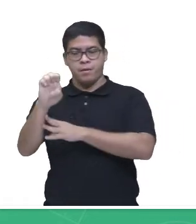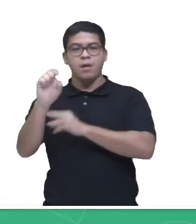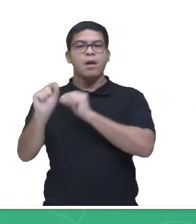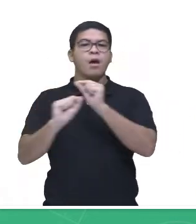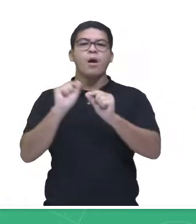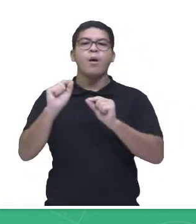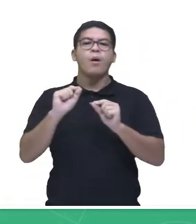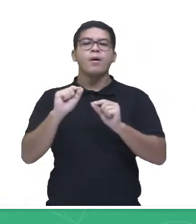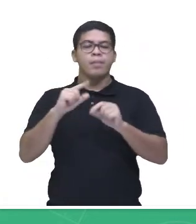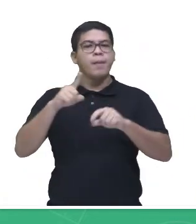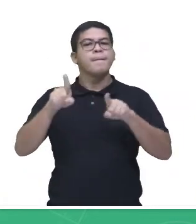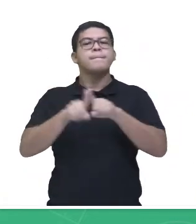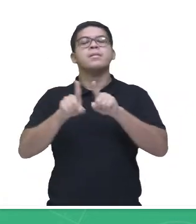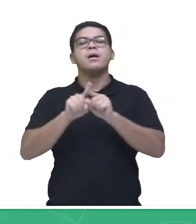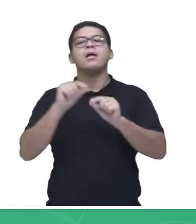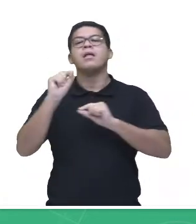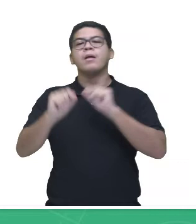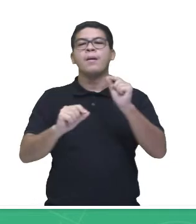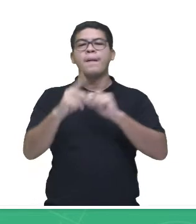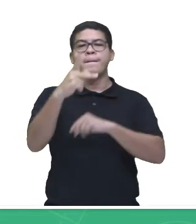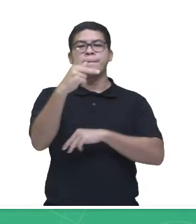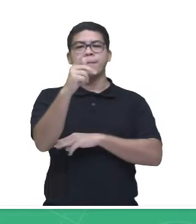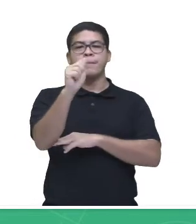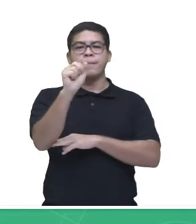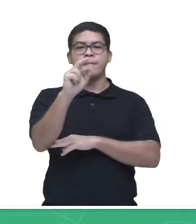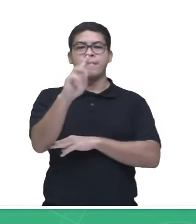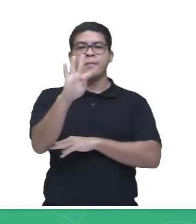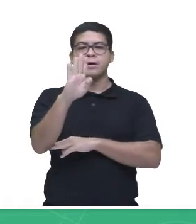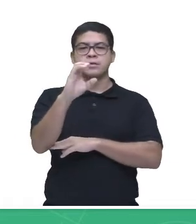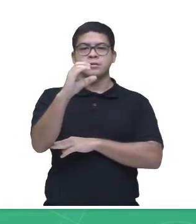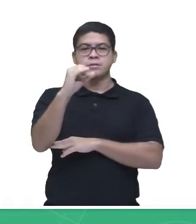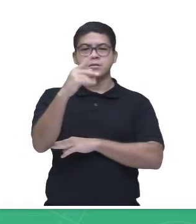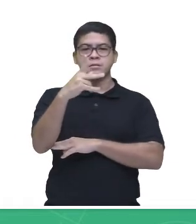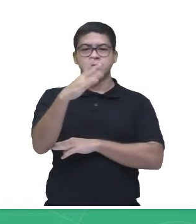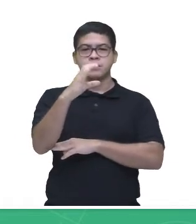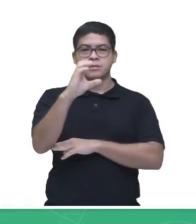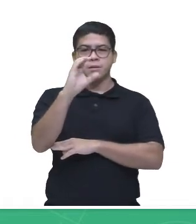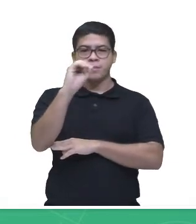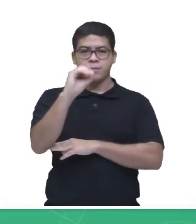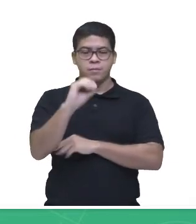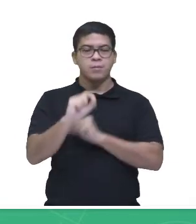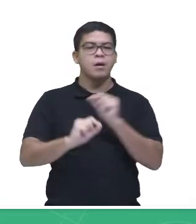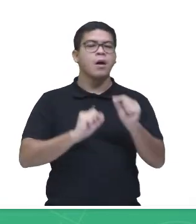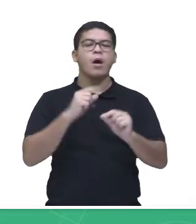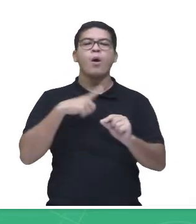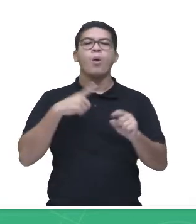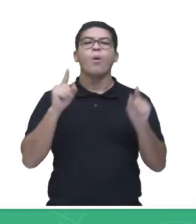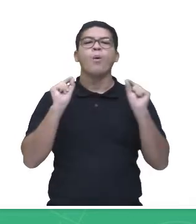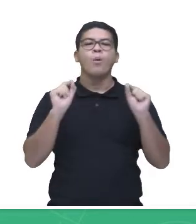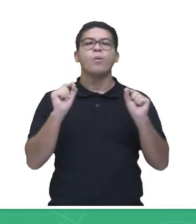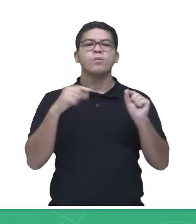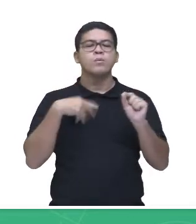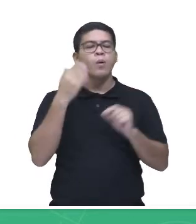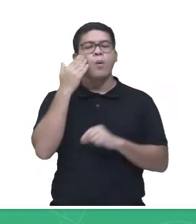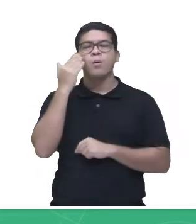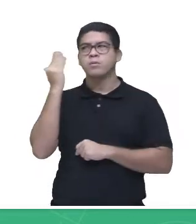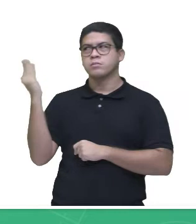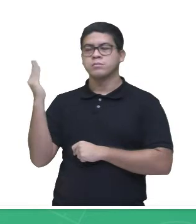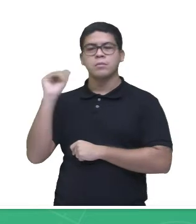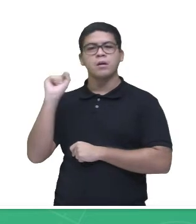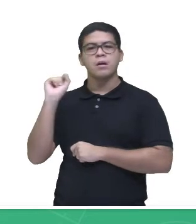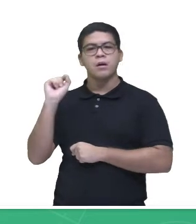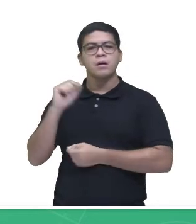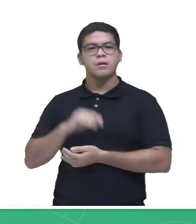particípio, tá? Del verbo irregular que denota la acción. O que nós vemos aqui? Nós